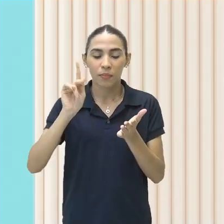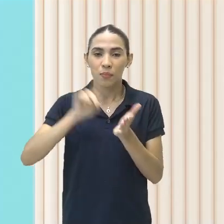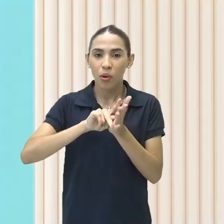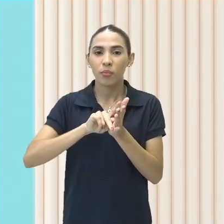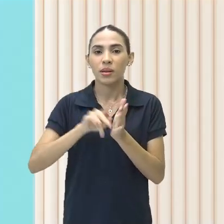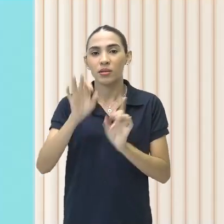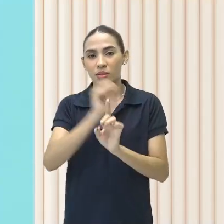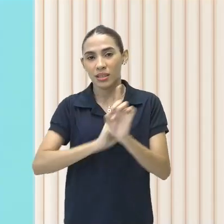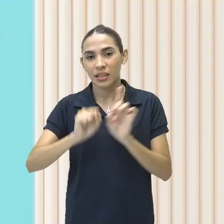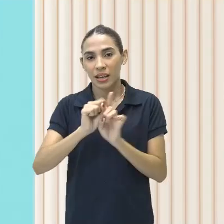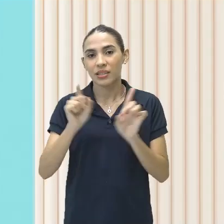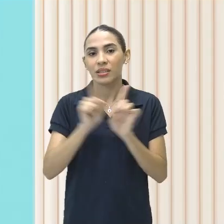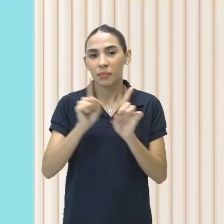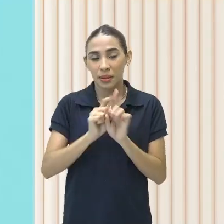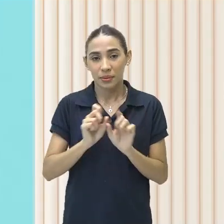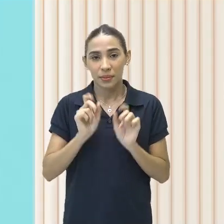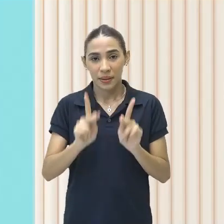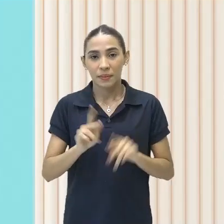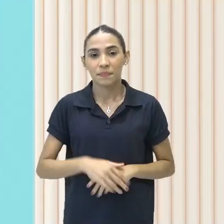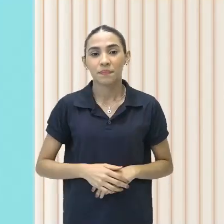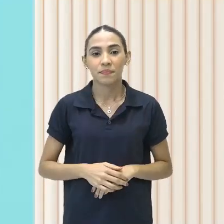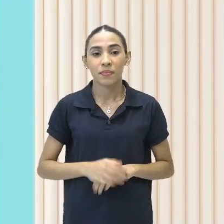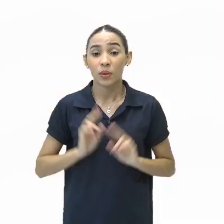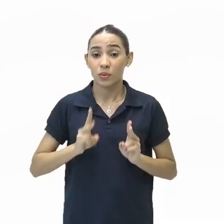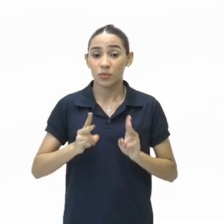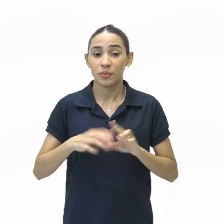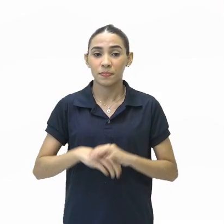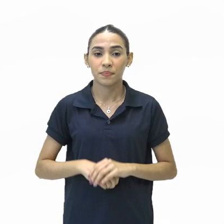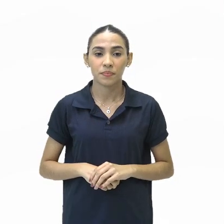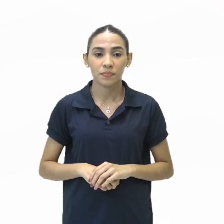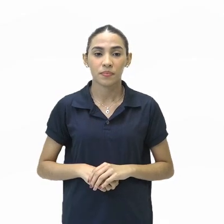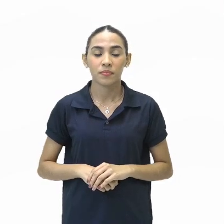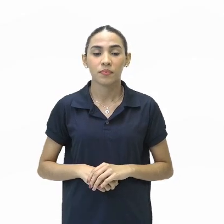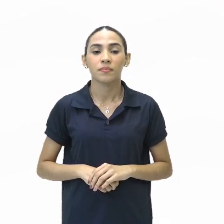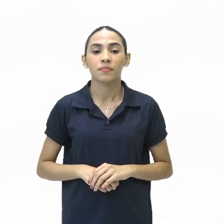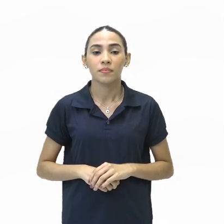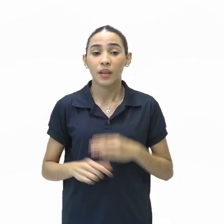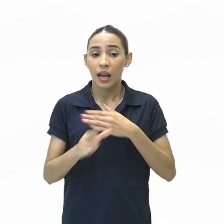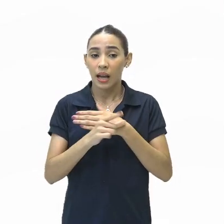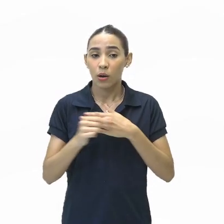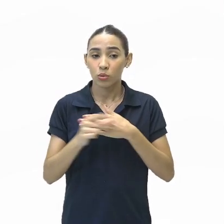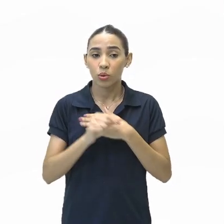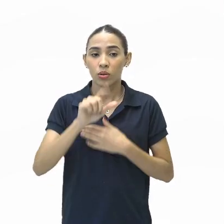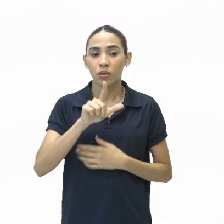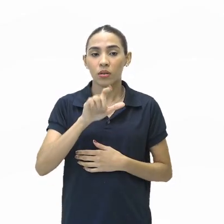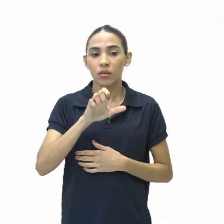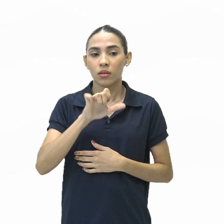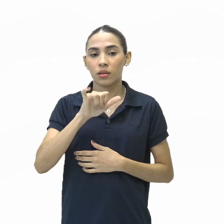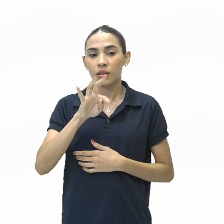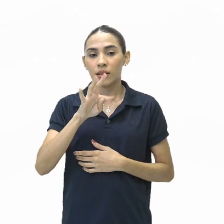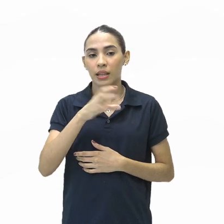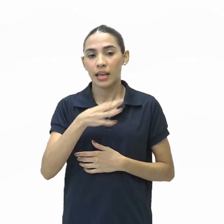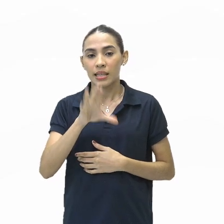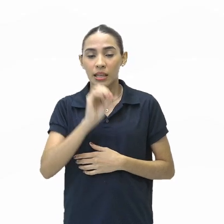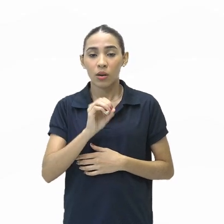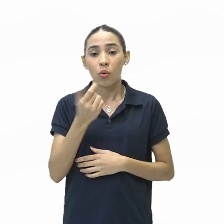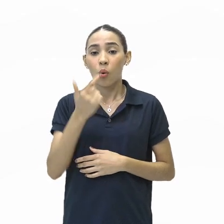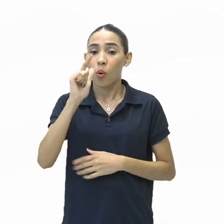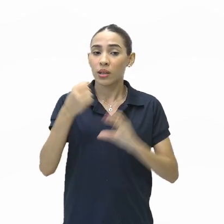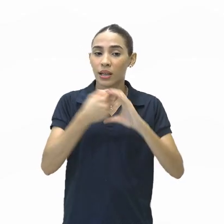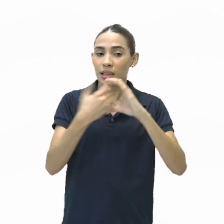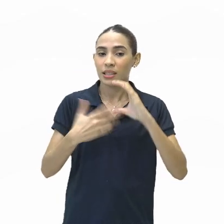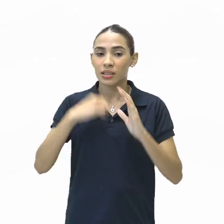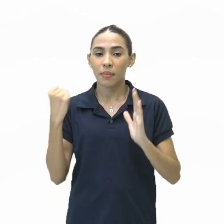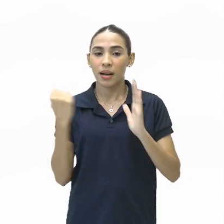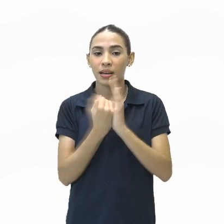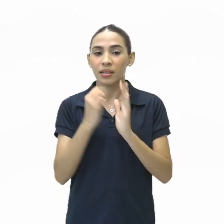da época também, certo? Vamos então continuar, olha só. Leitão, né, diz que outra característica